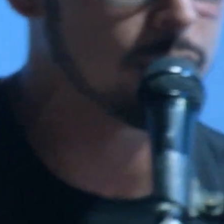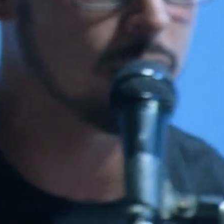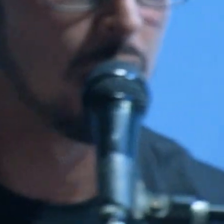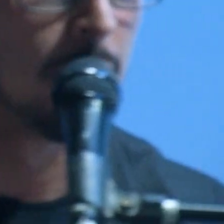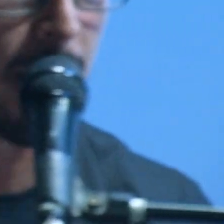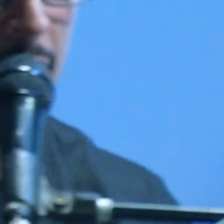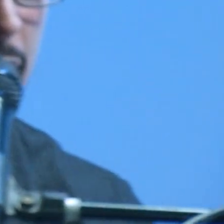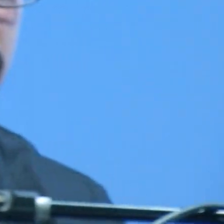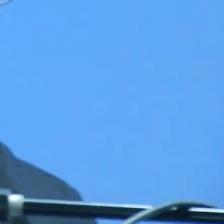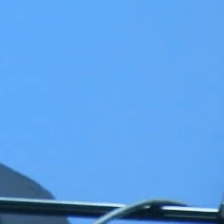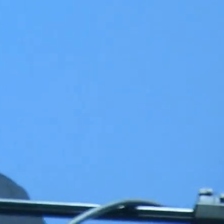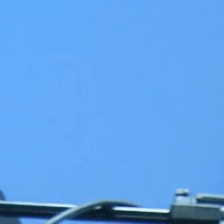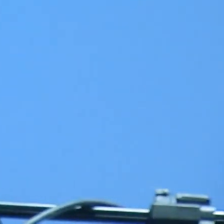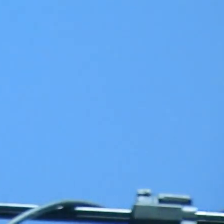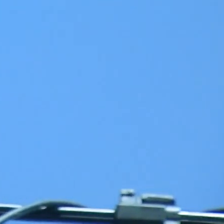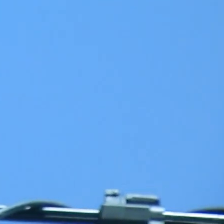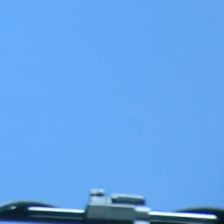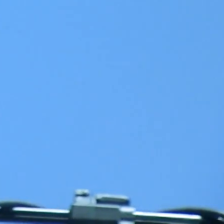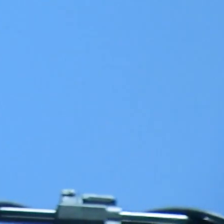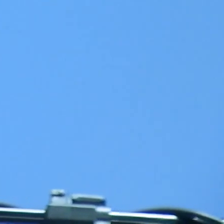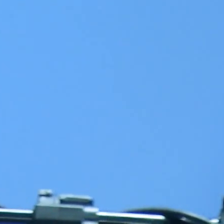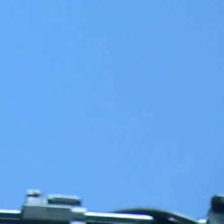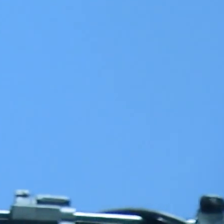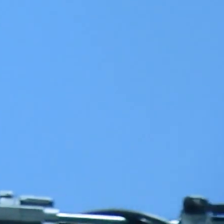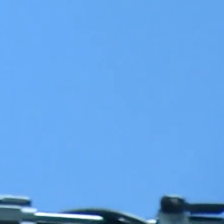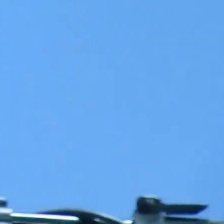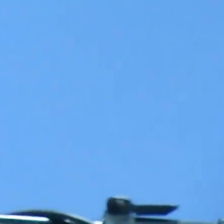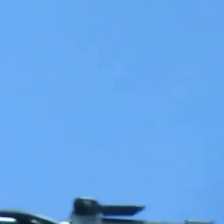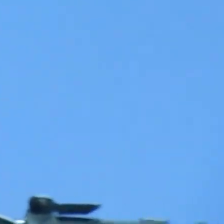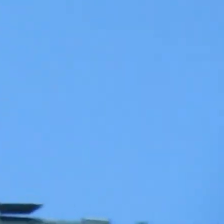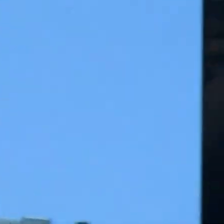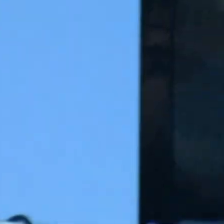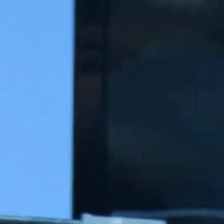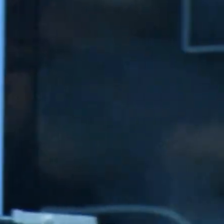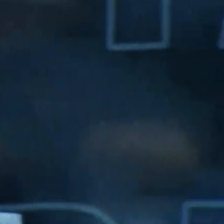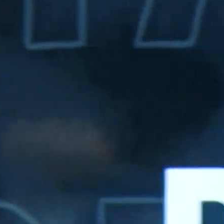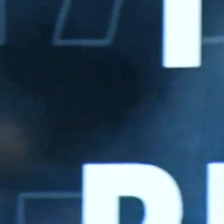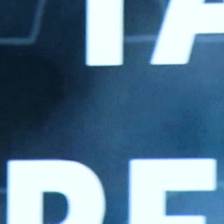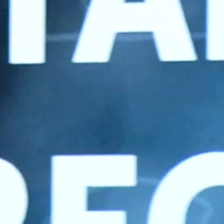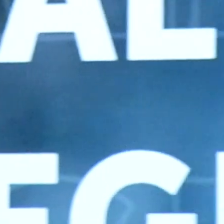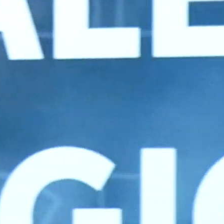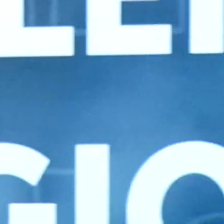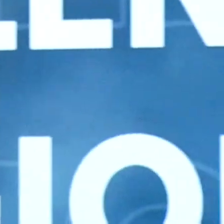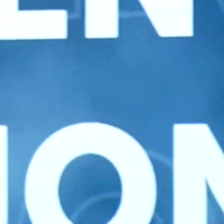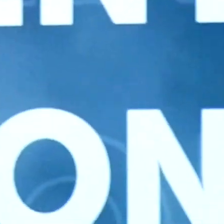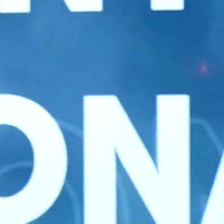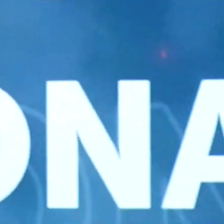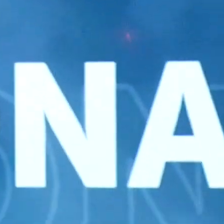teatro. Mas eu estou sóbrio, sob o efeito